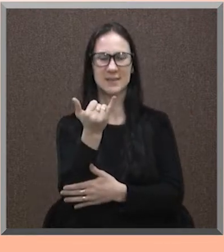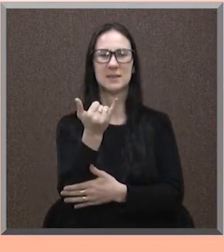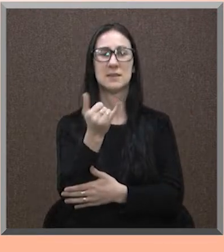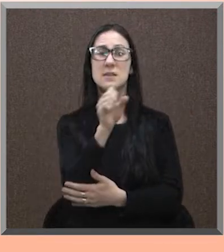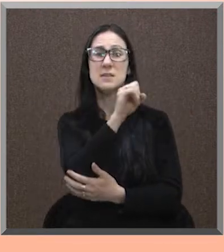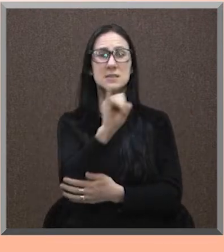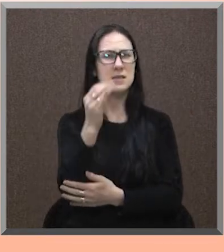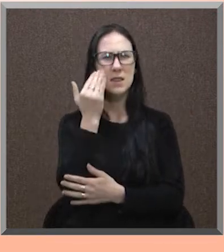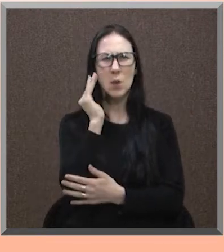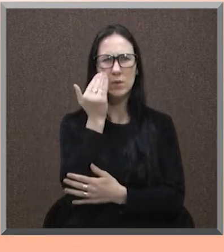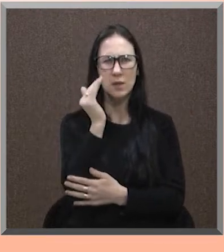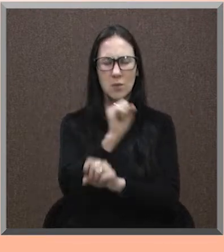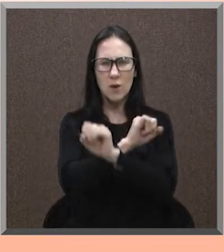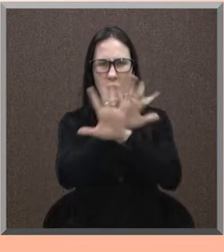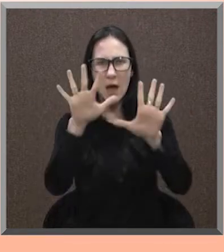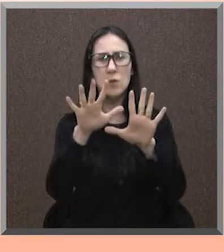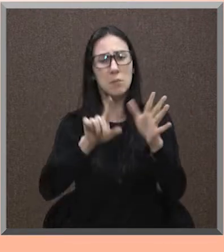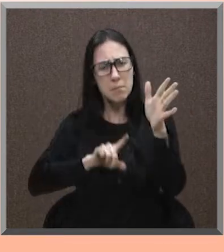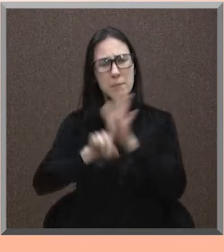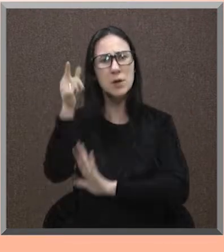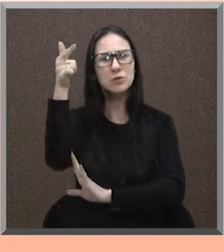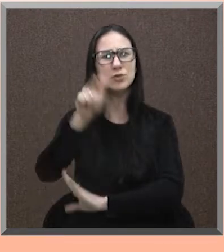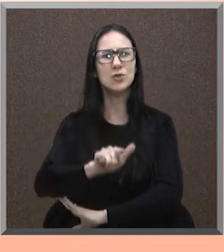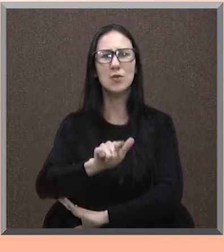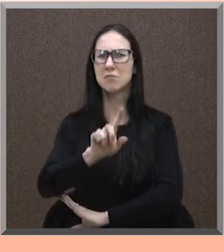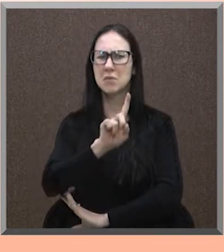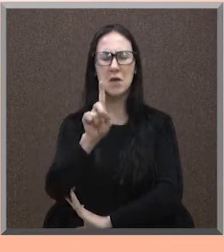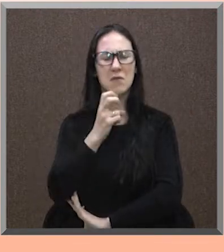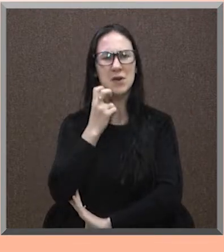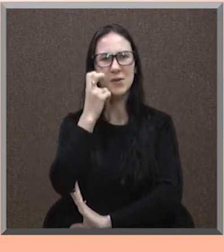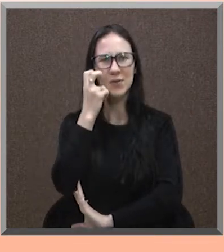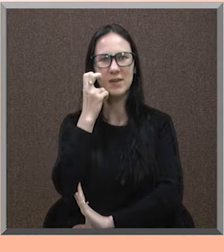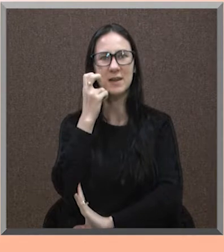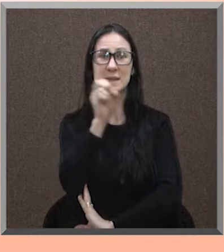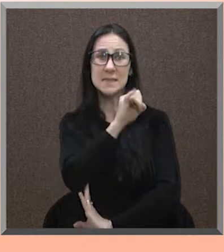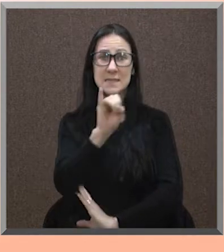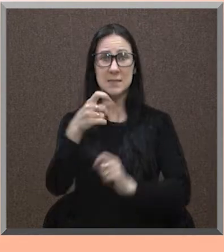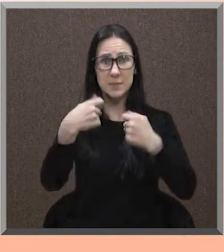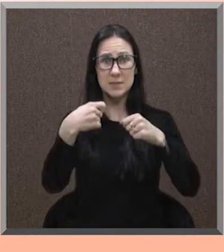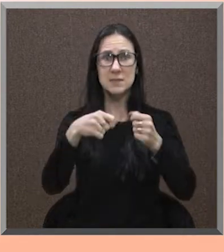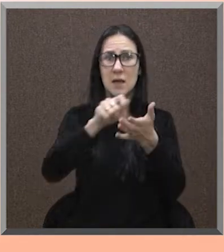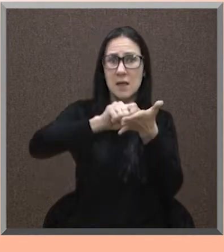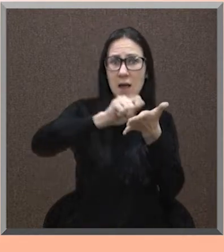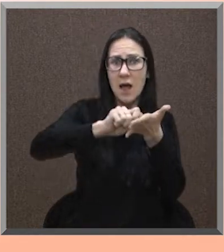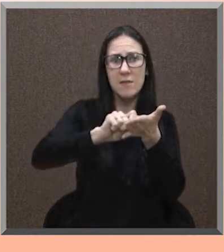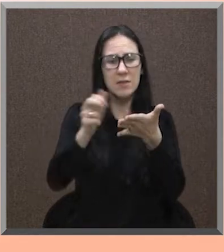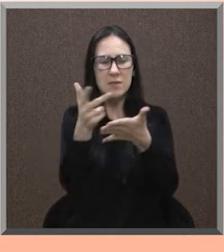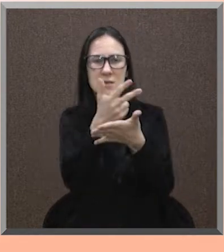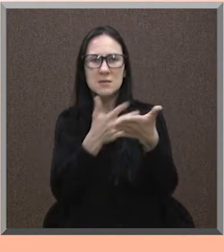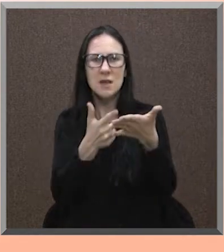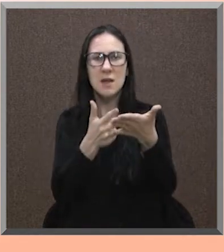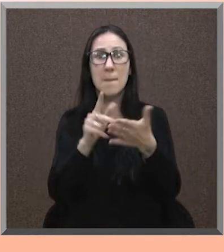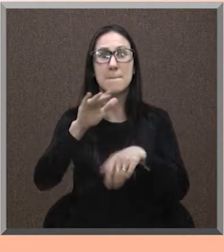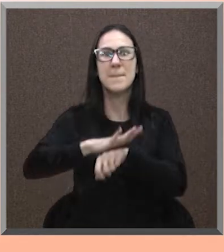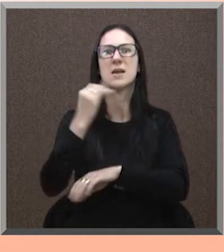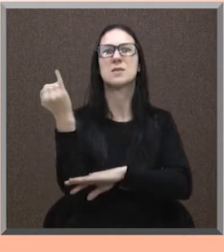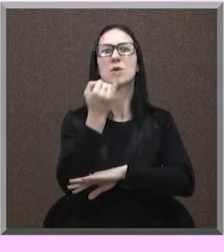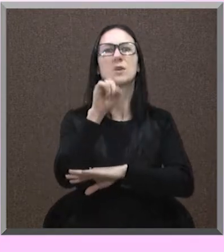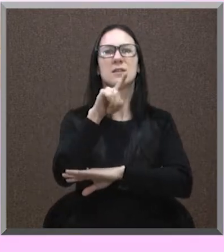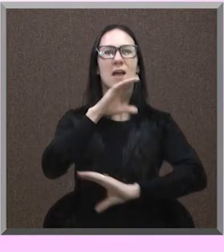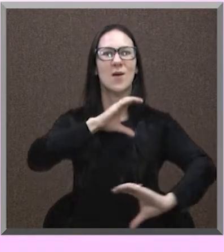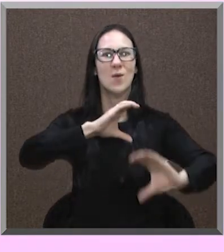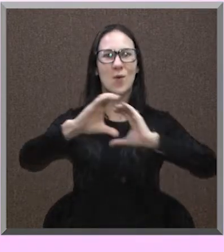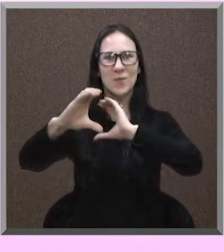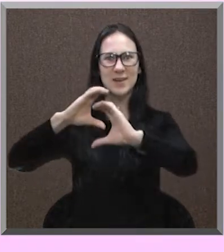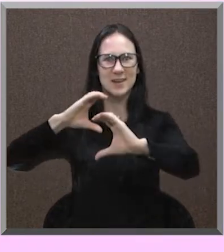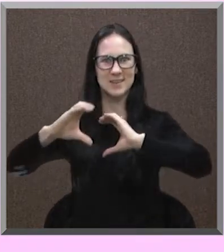que ela disse, não tenha vergonha de pedir para repetir. Se precisar, escreva bilhetes, desenhe. O importante é se comunicar.